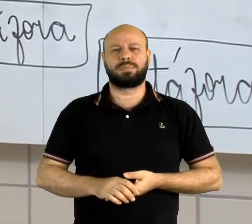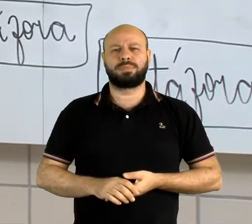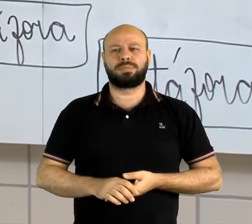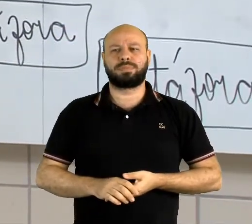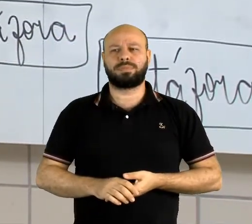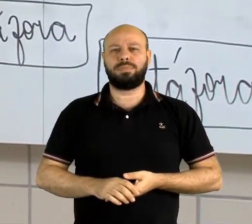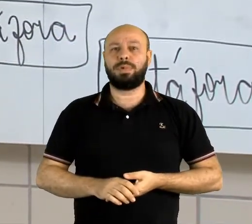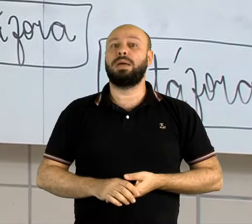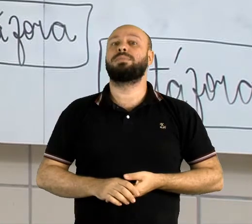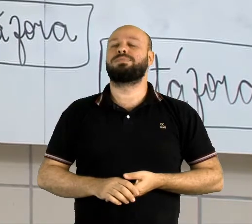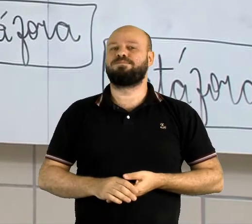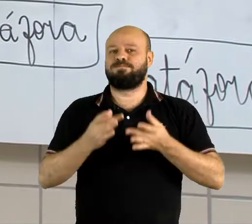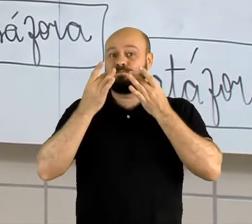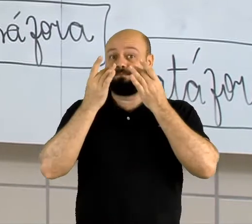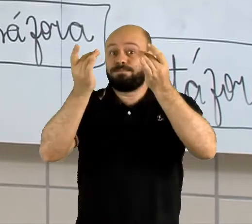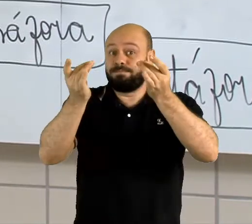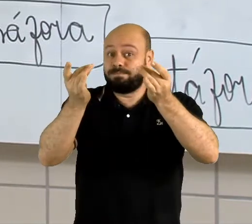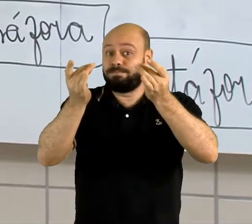Para chamar